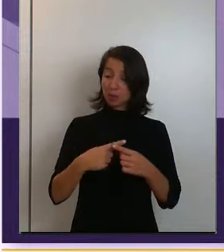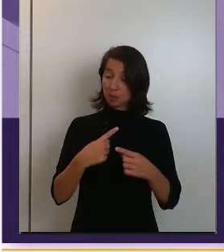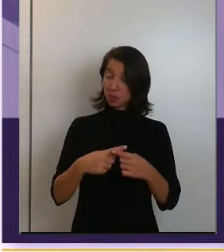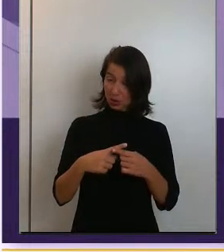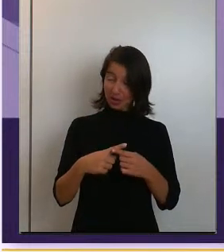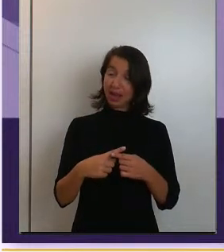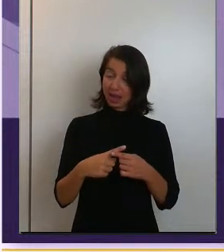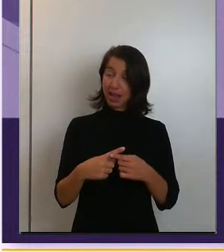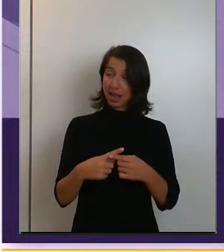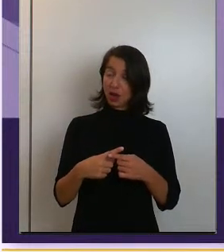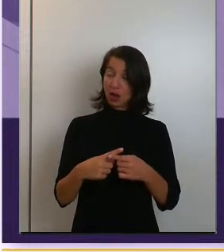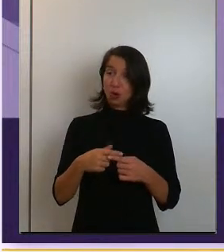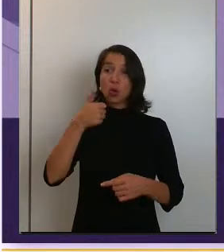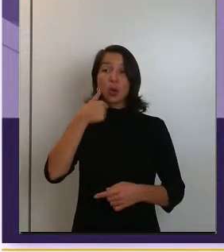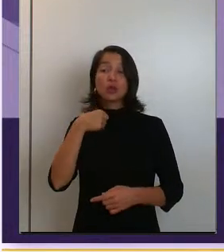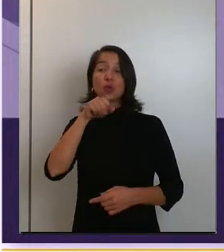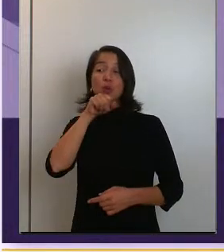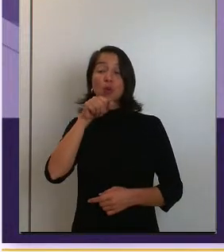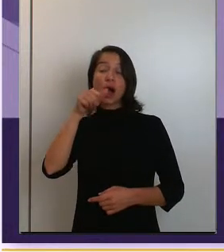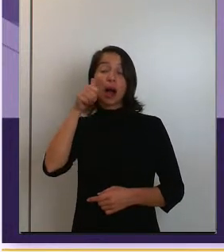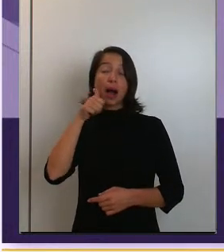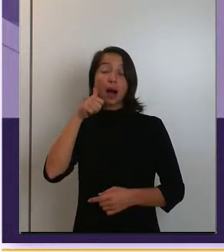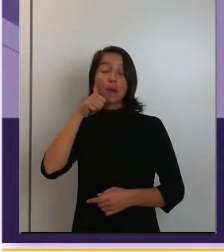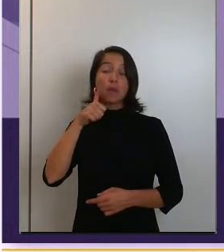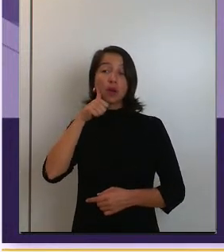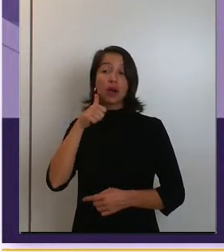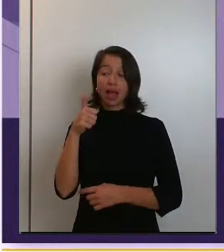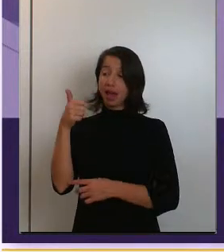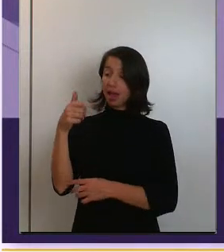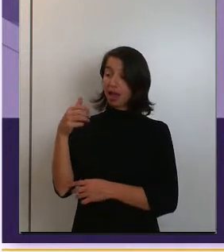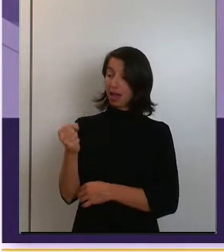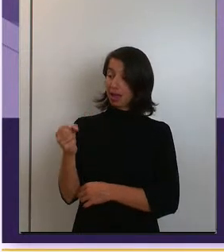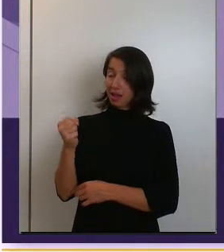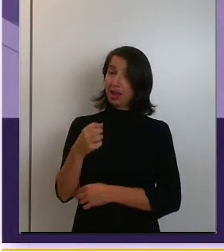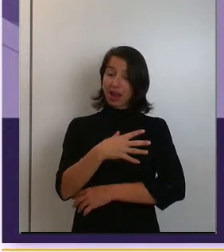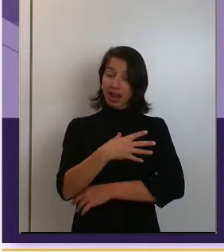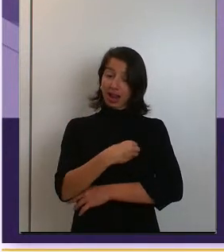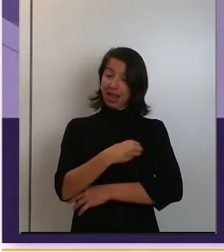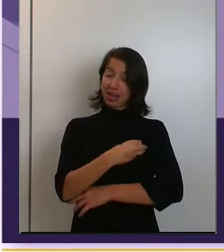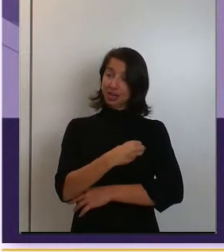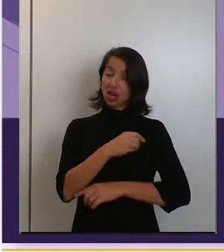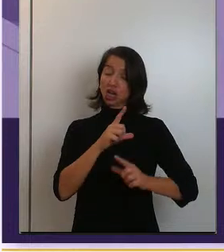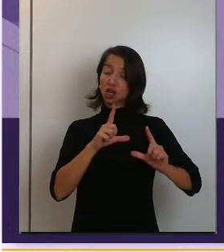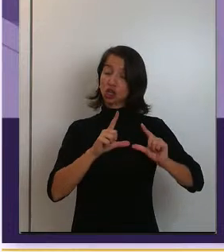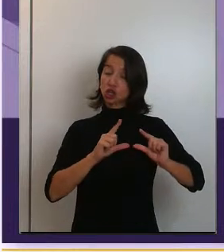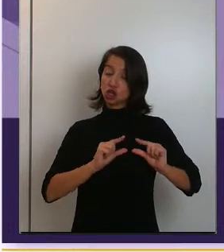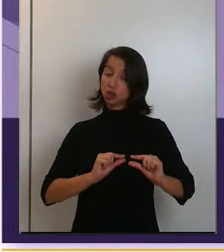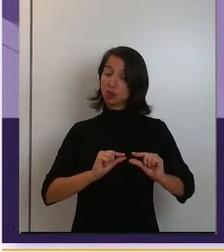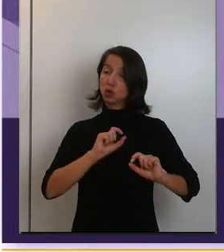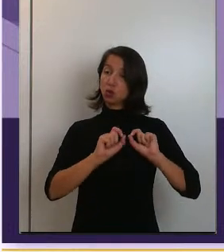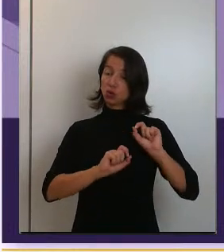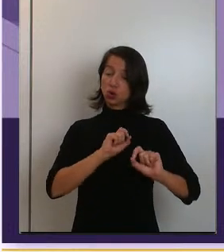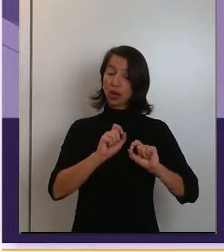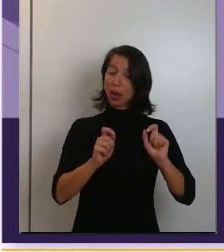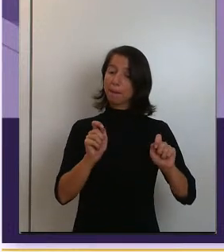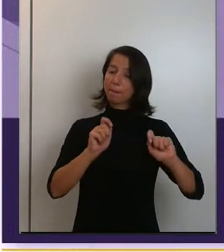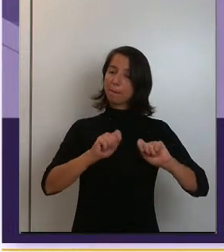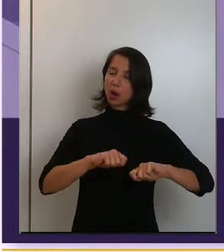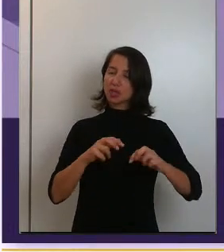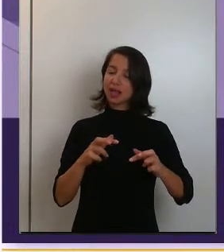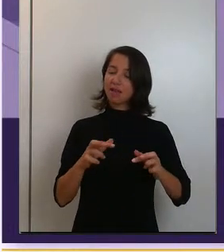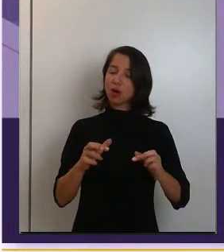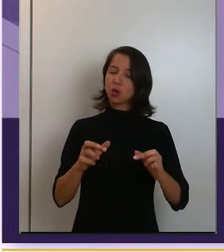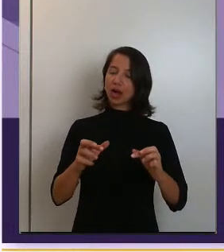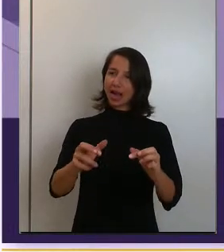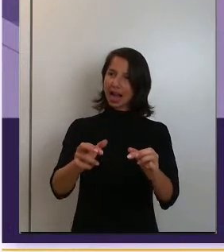materno reduz drasticamente a chance de câncer de mama, né? Que é um dos principais cânceres